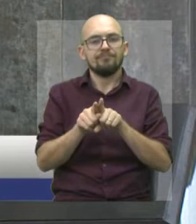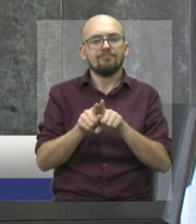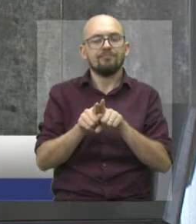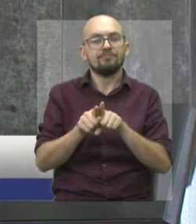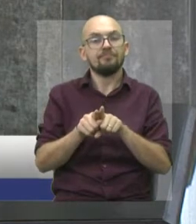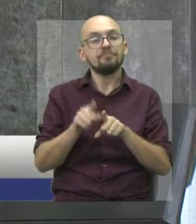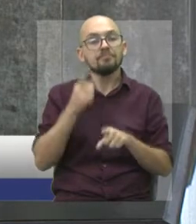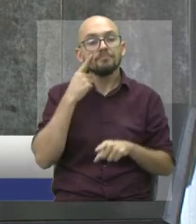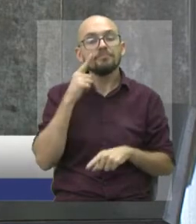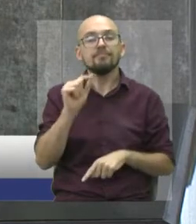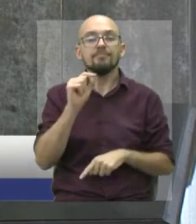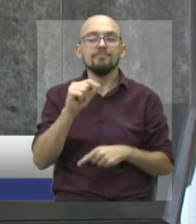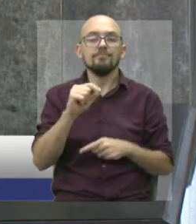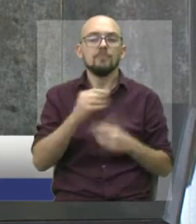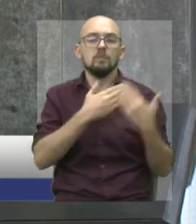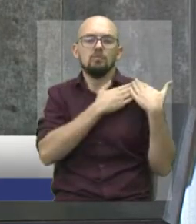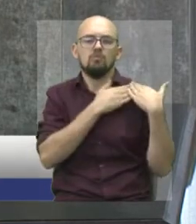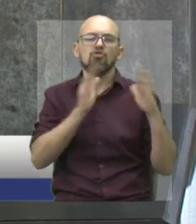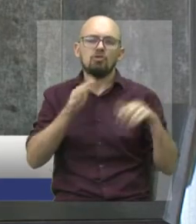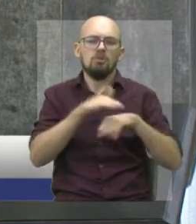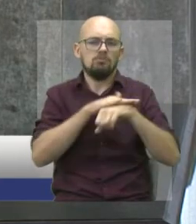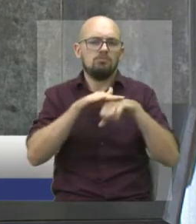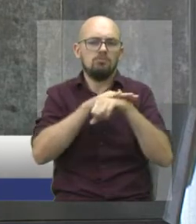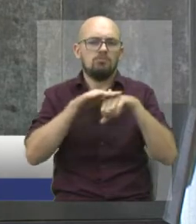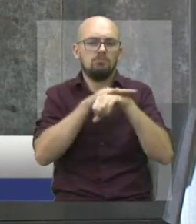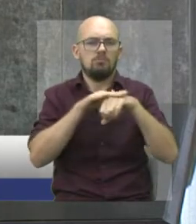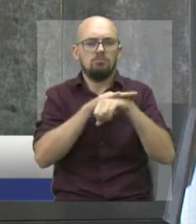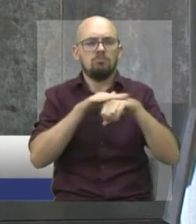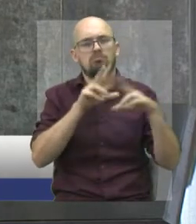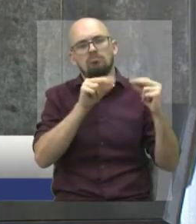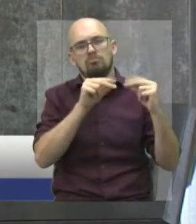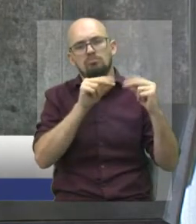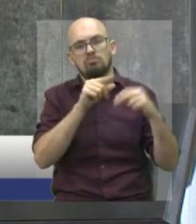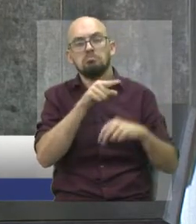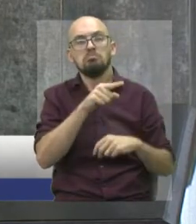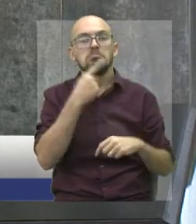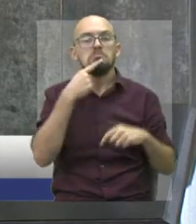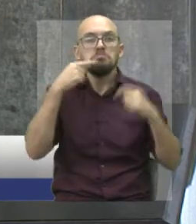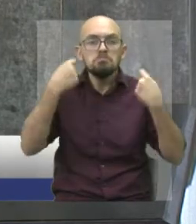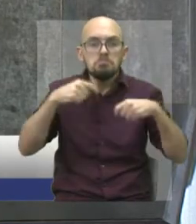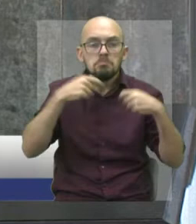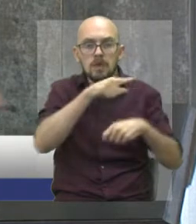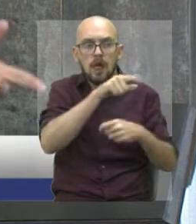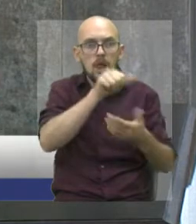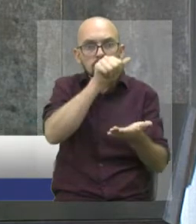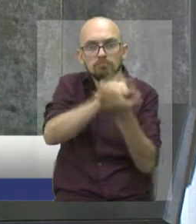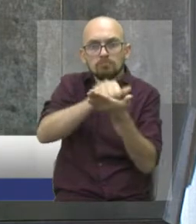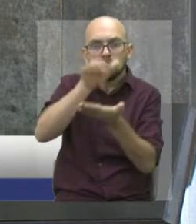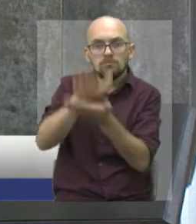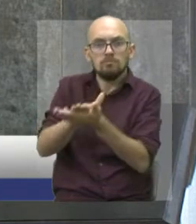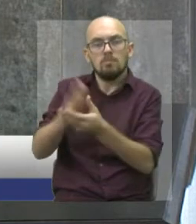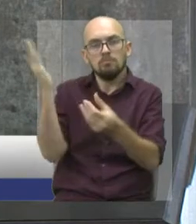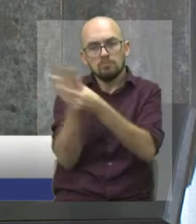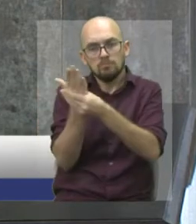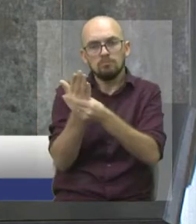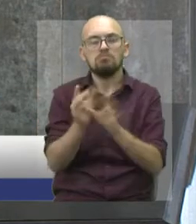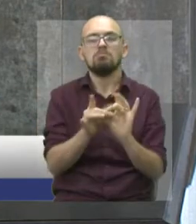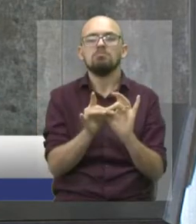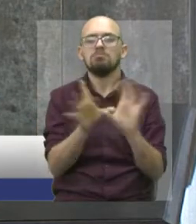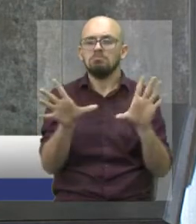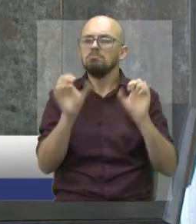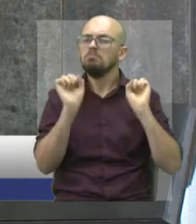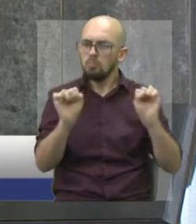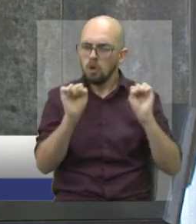a responsável, já conversei com ela, certo? Que ela tiver que pedir indenização, que peça para o órgão competente da